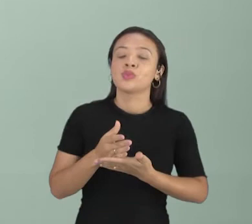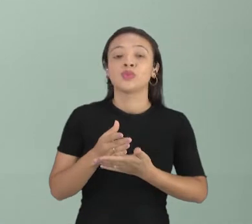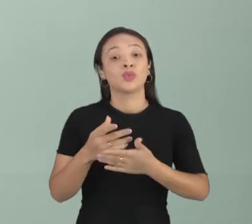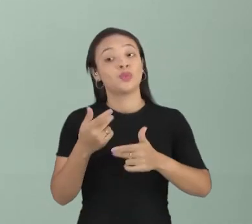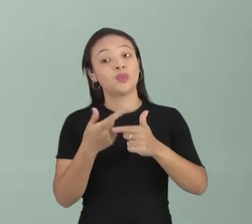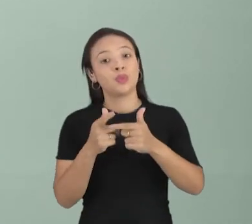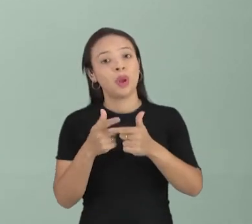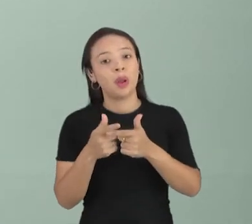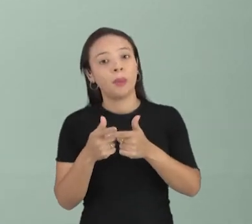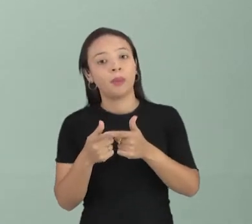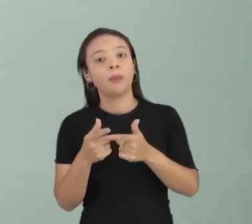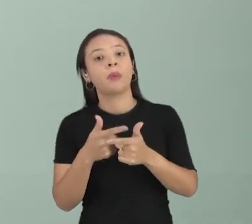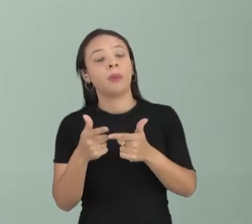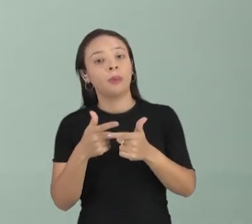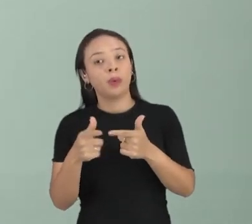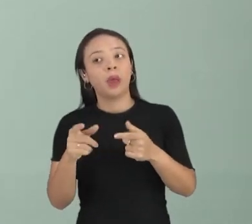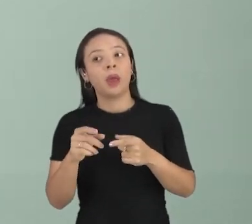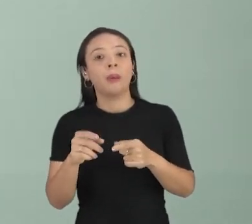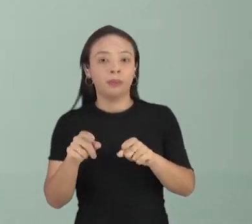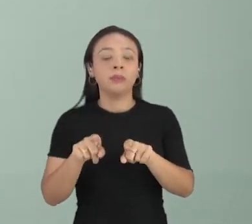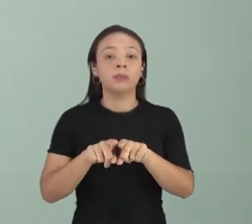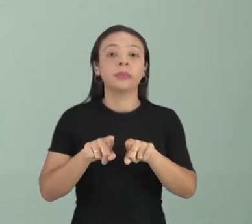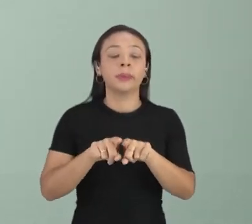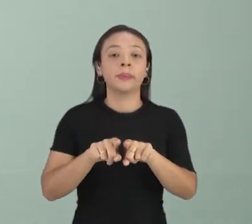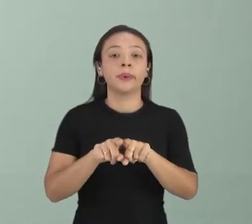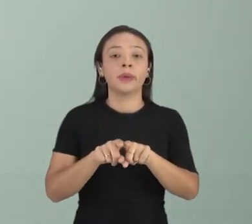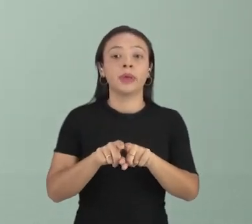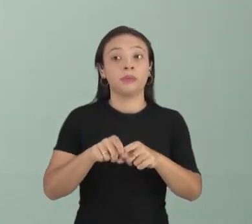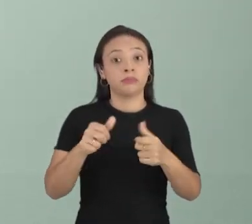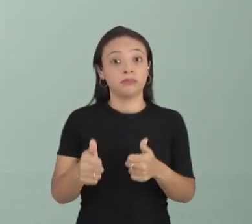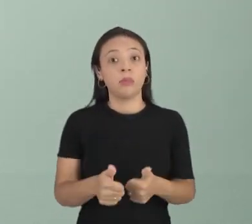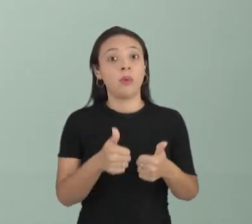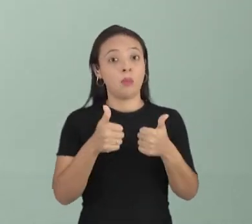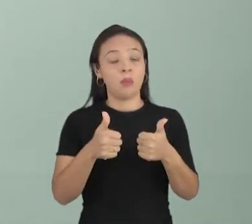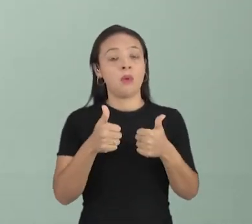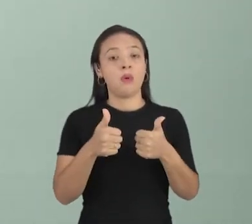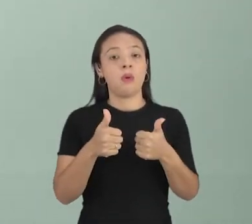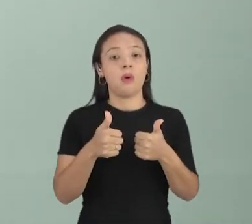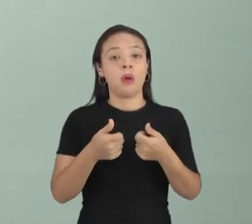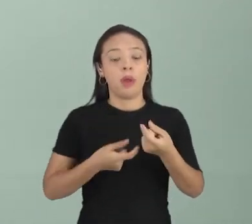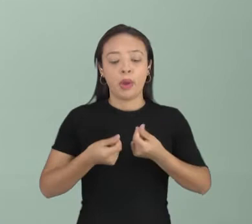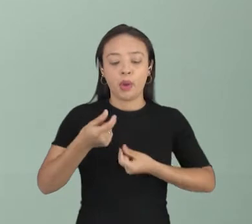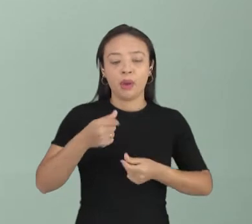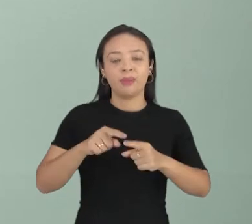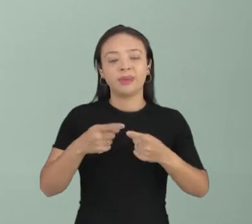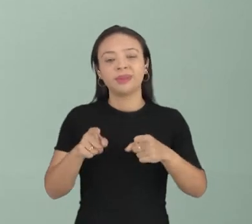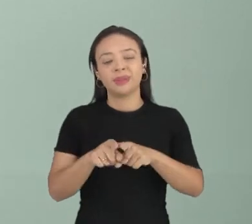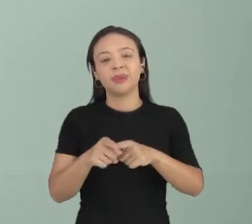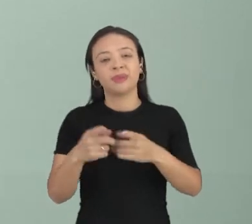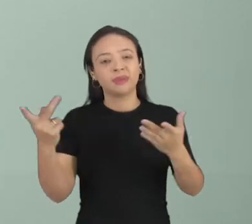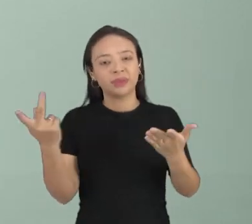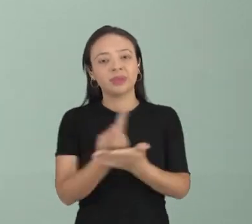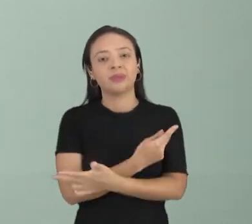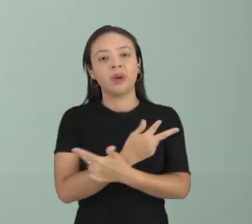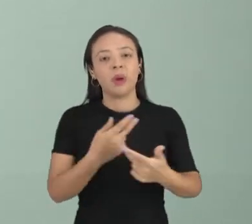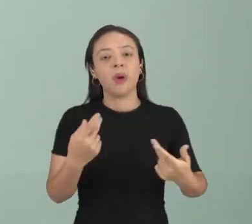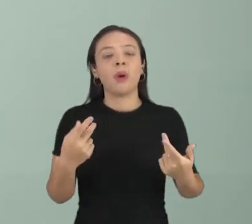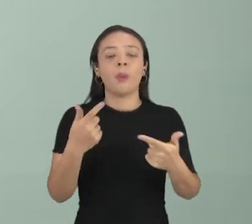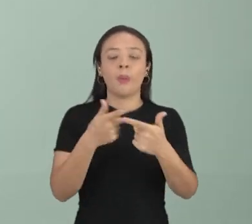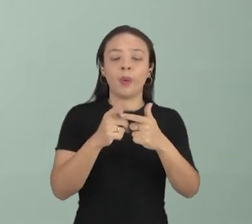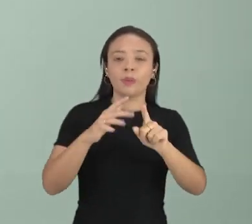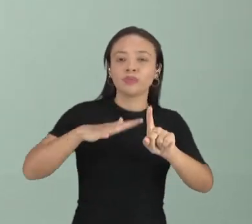econômicas positivas, assim, mas também teve consequências sociais, né, muito complicadas aí para